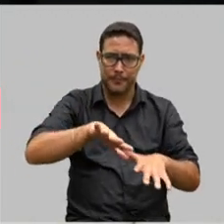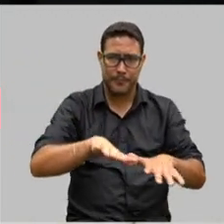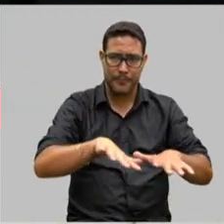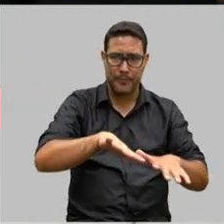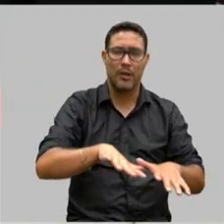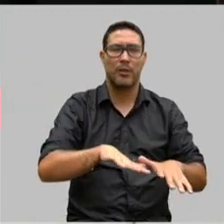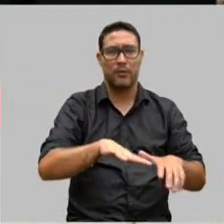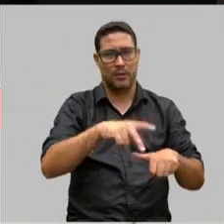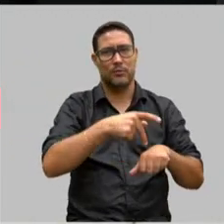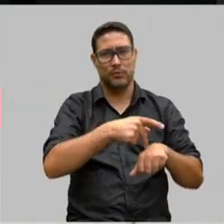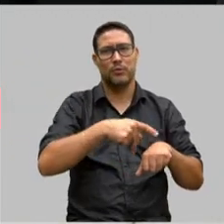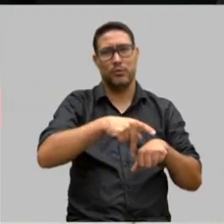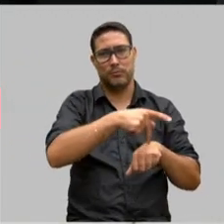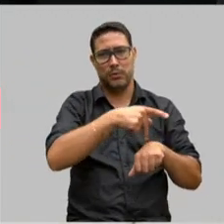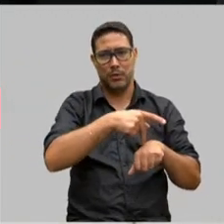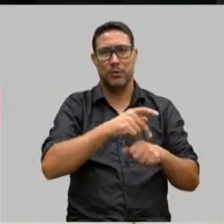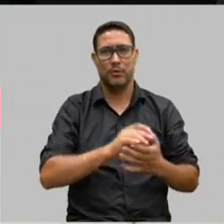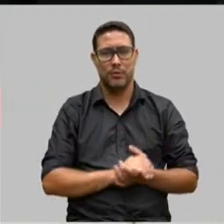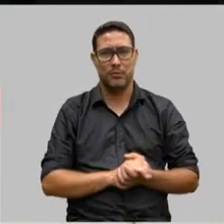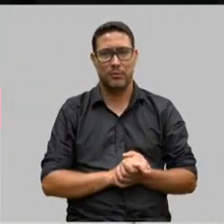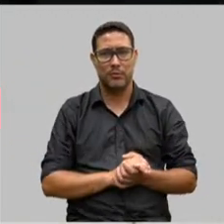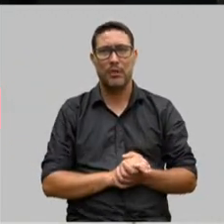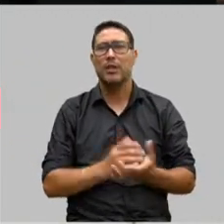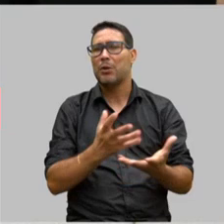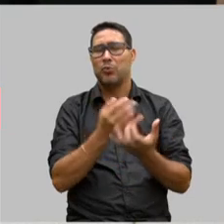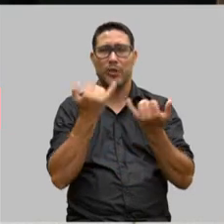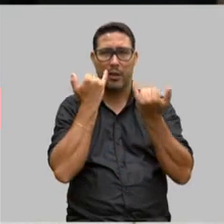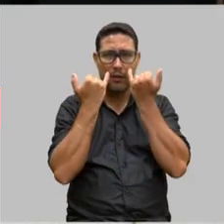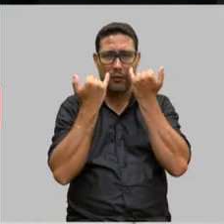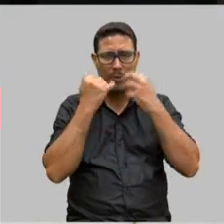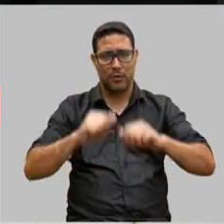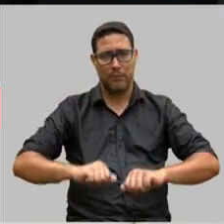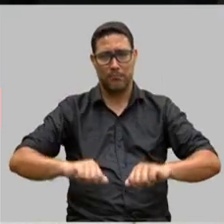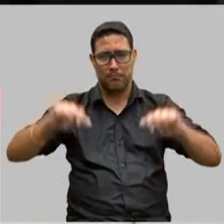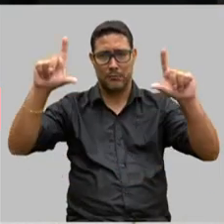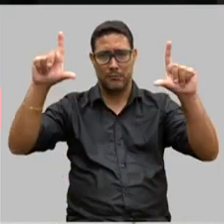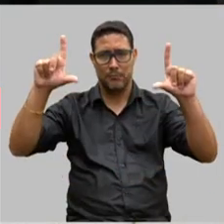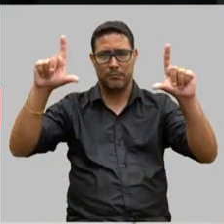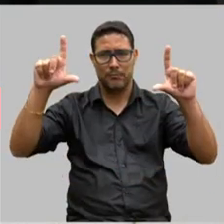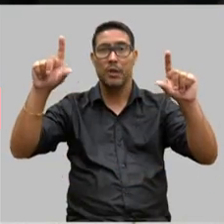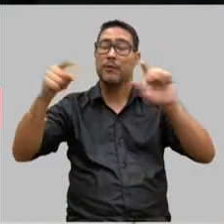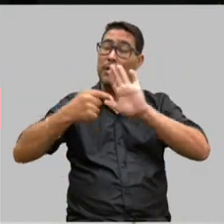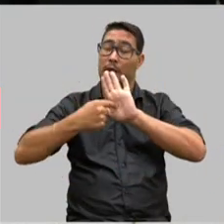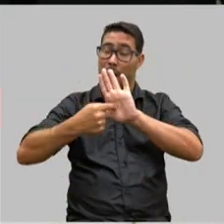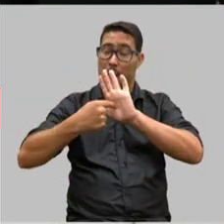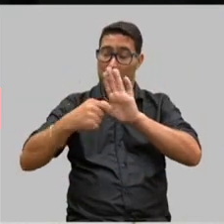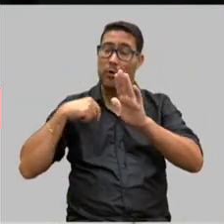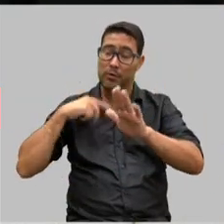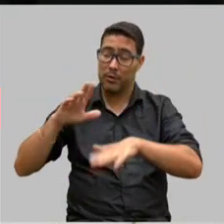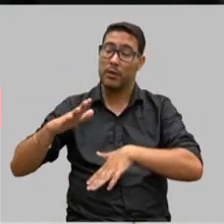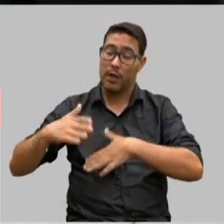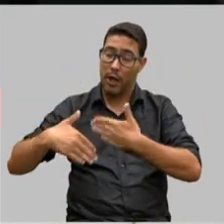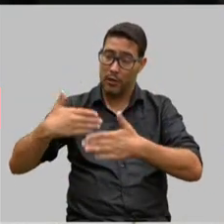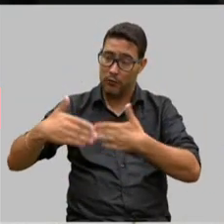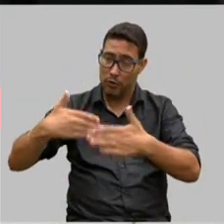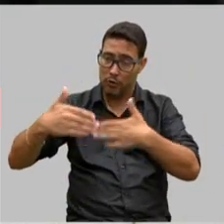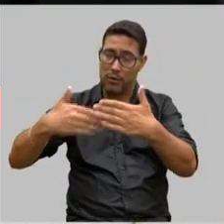imagem, embora muitas informações sejam apresentadas, ela mostra a evolução de uma onda de